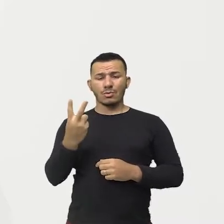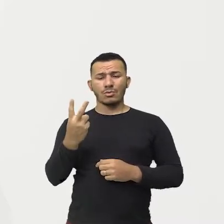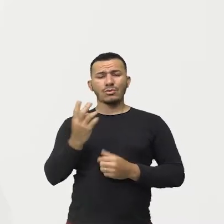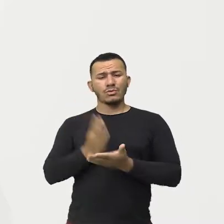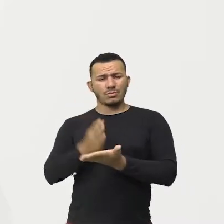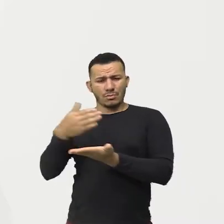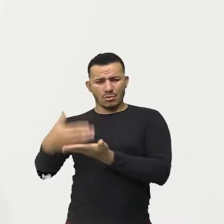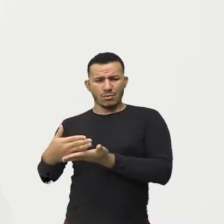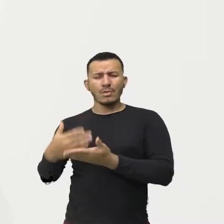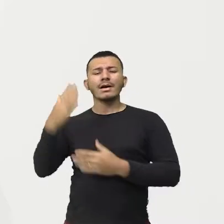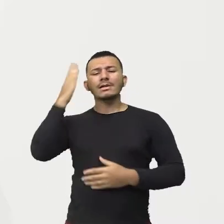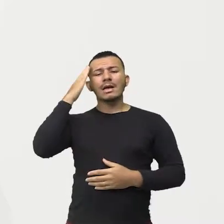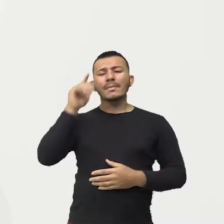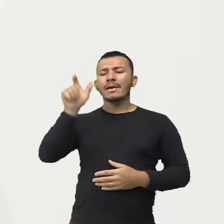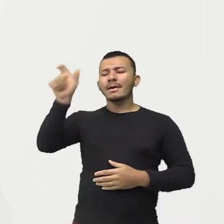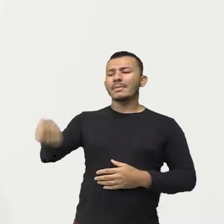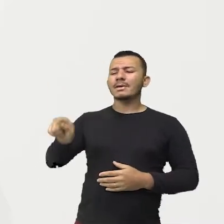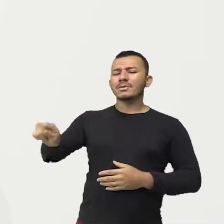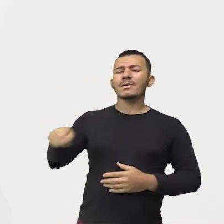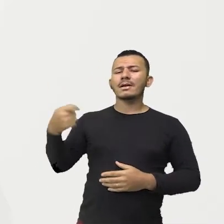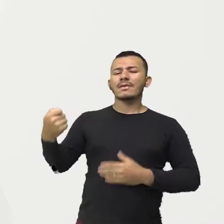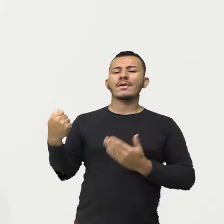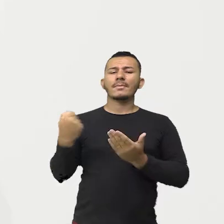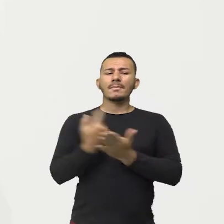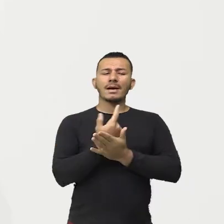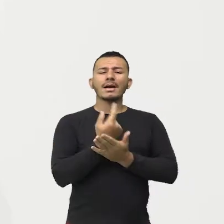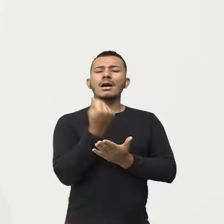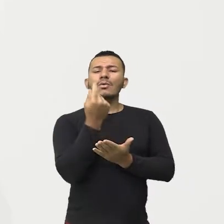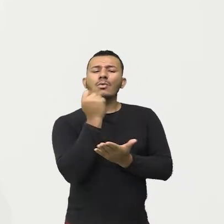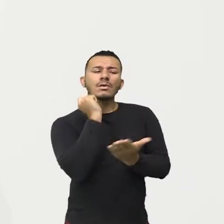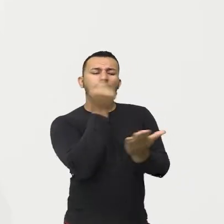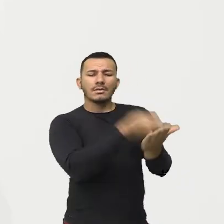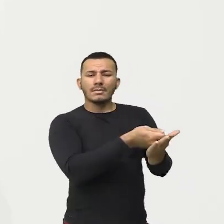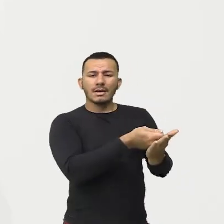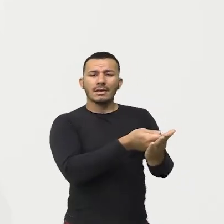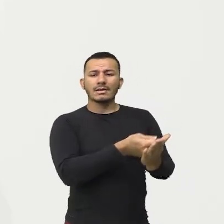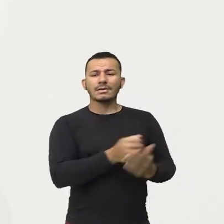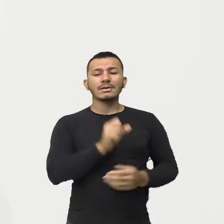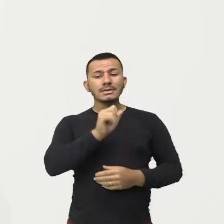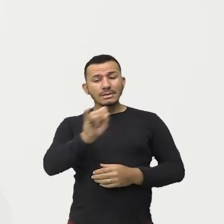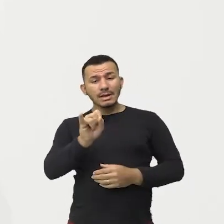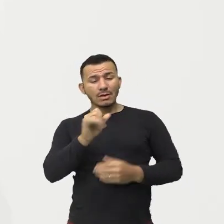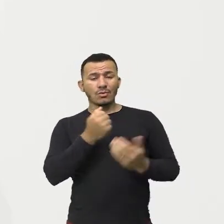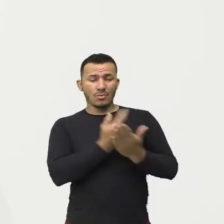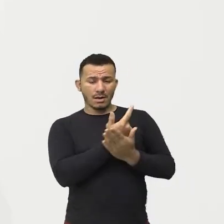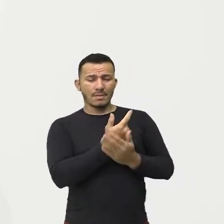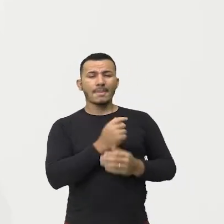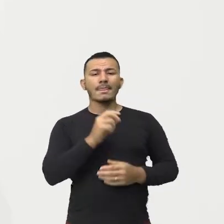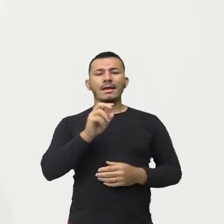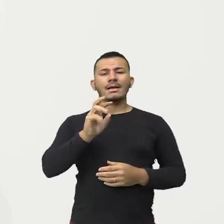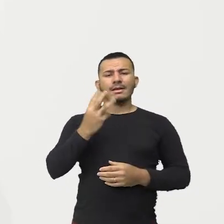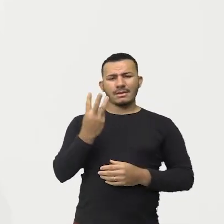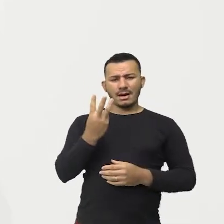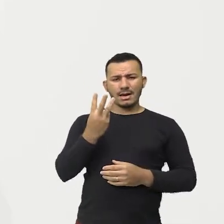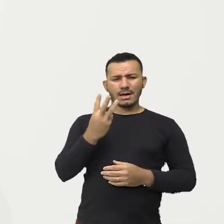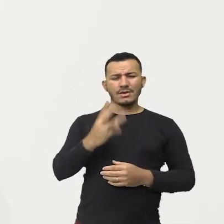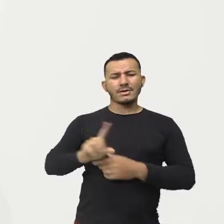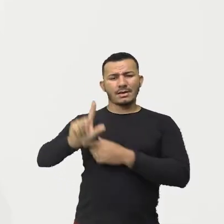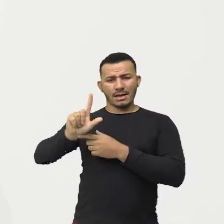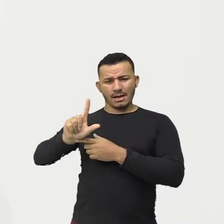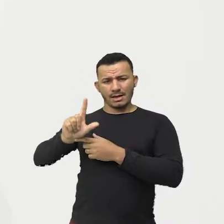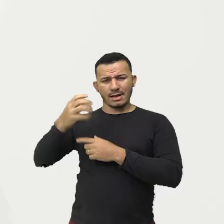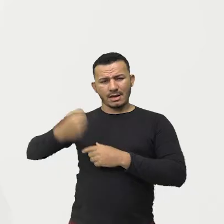cliente vai pagar se ele comprar, olha só, né? Se ele comprar 3 litros de